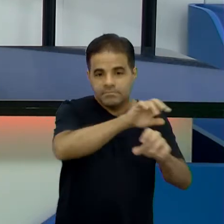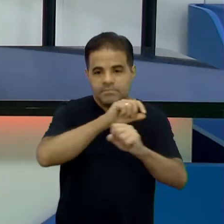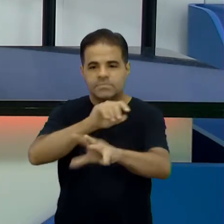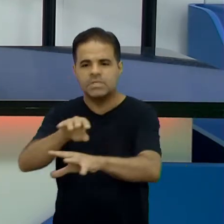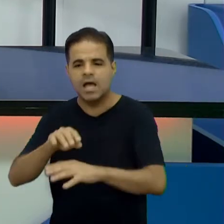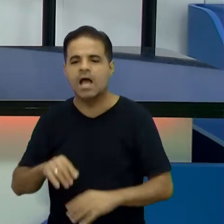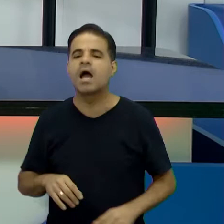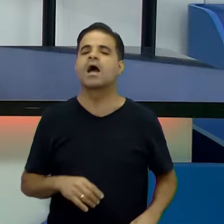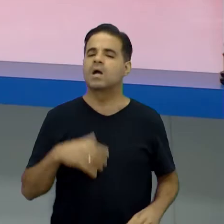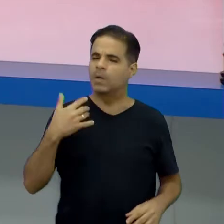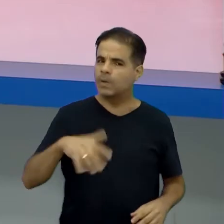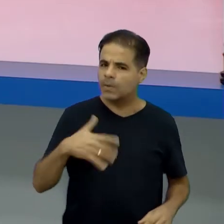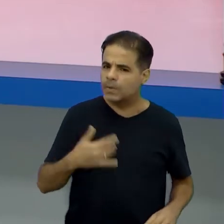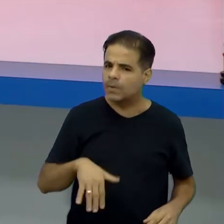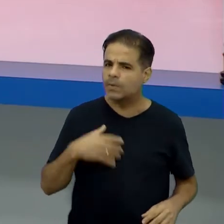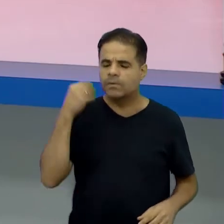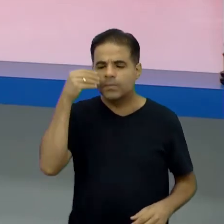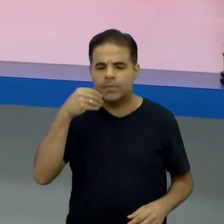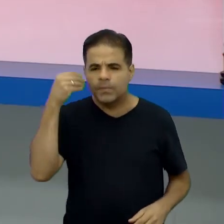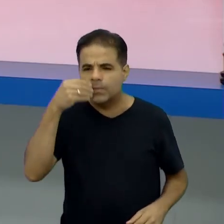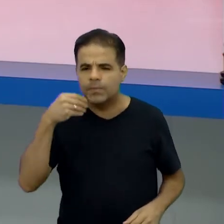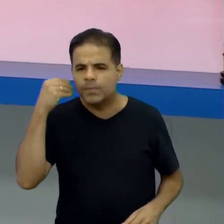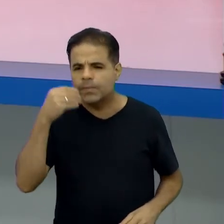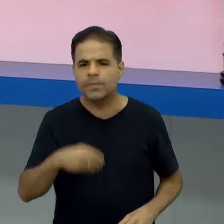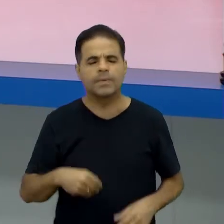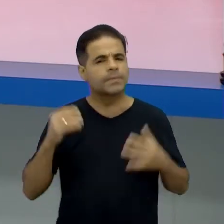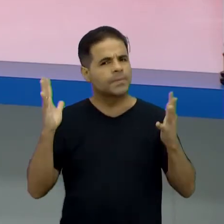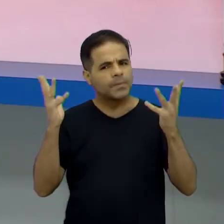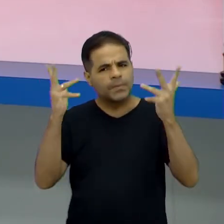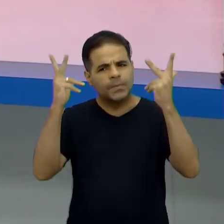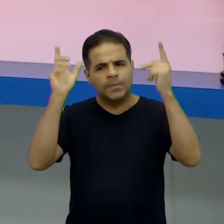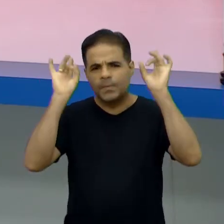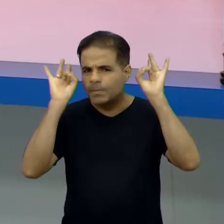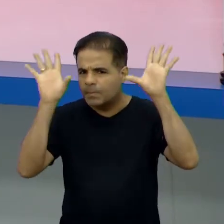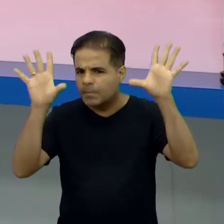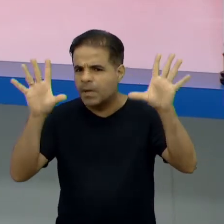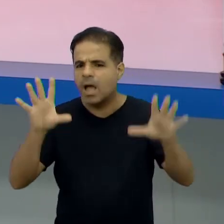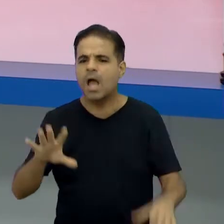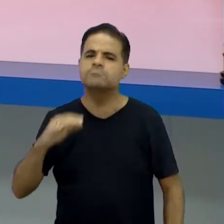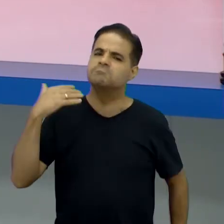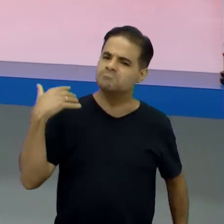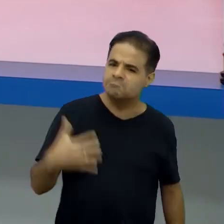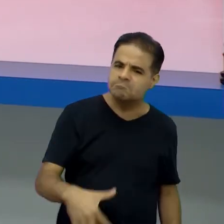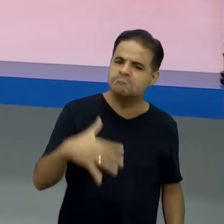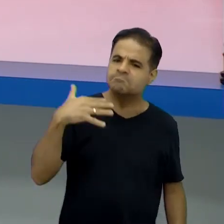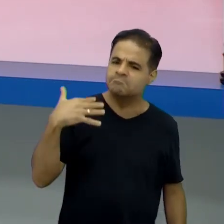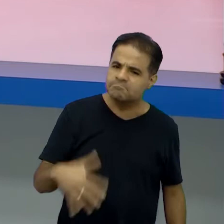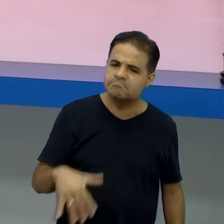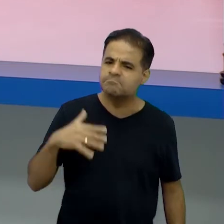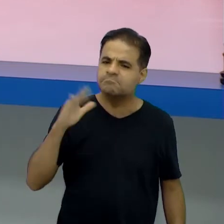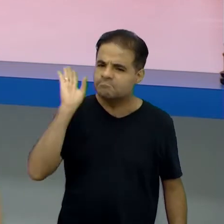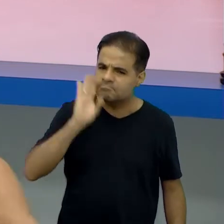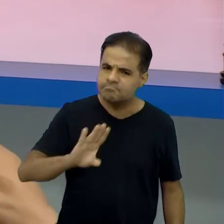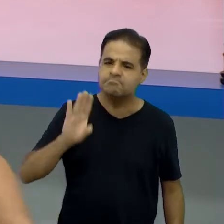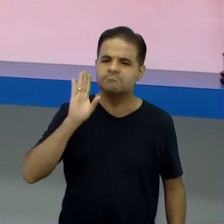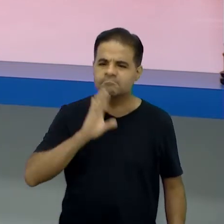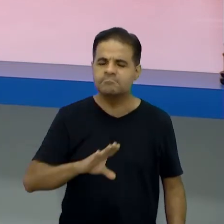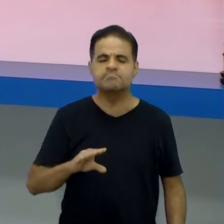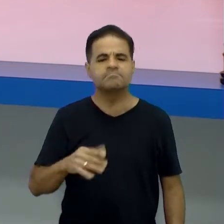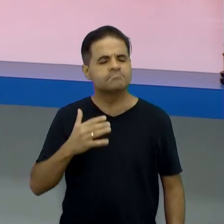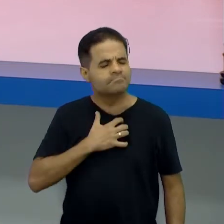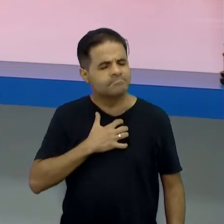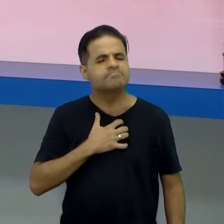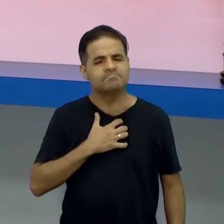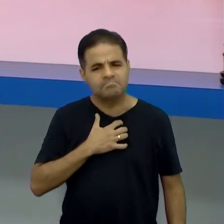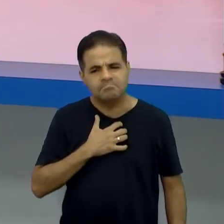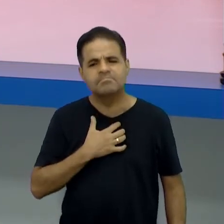mas assim, realmente é uma experiência fantástica. Única. E acho assim que, poxa, é algo